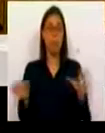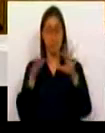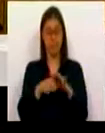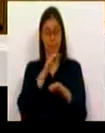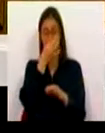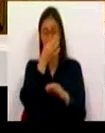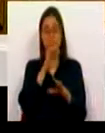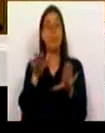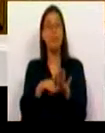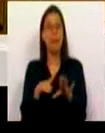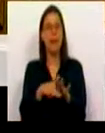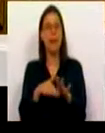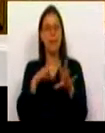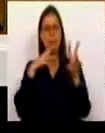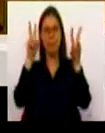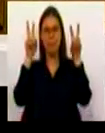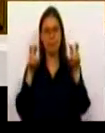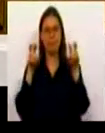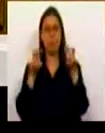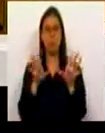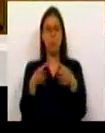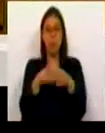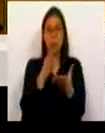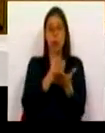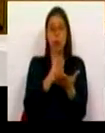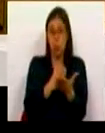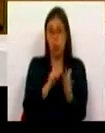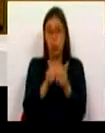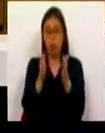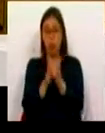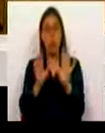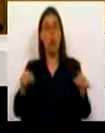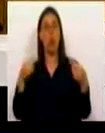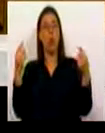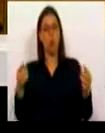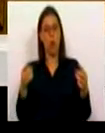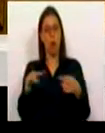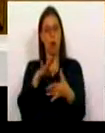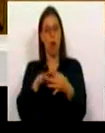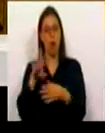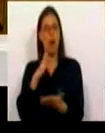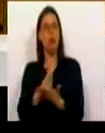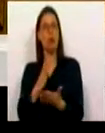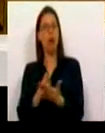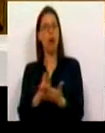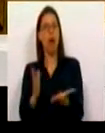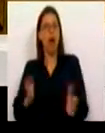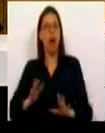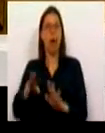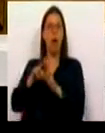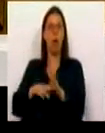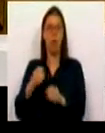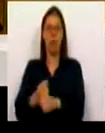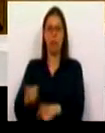respeito à participação, à designação dos representantes do Conselho Escolar, para todos os outros componentes da escola, deixa-se para o